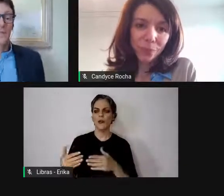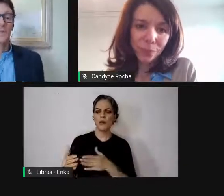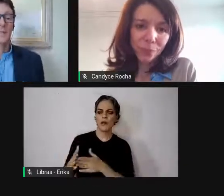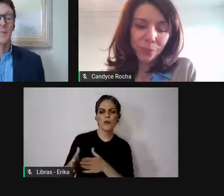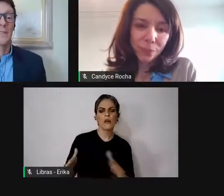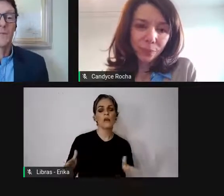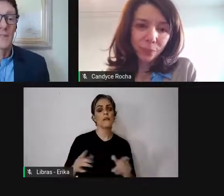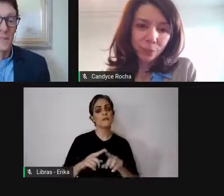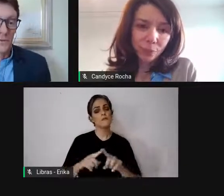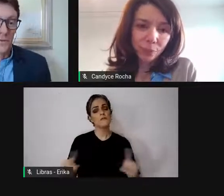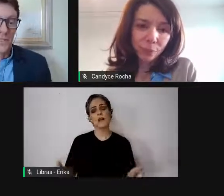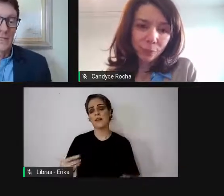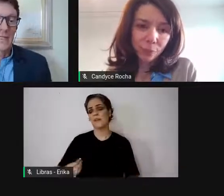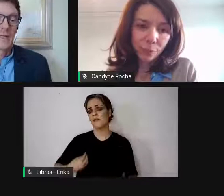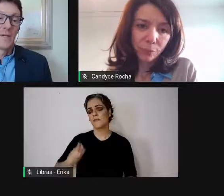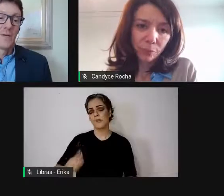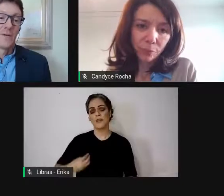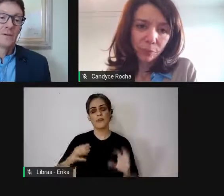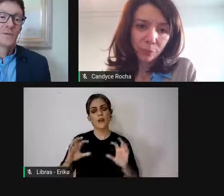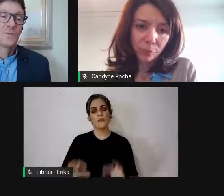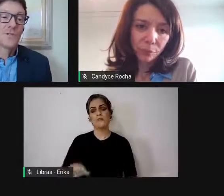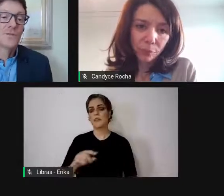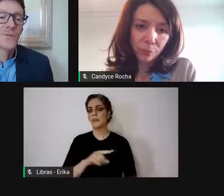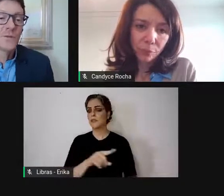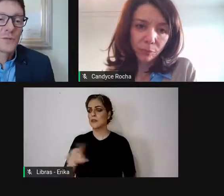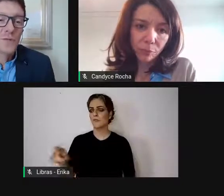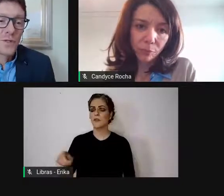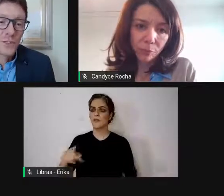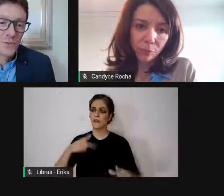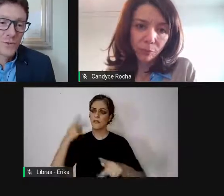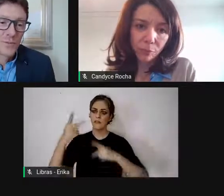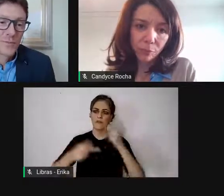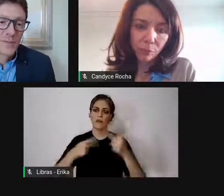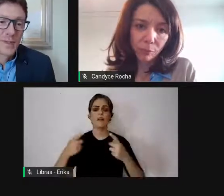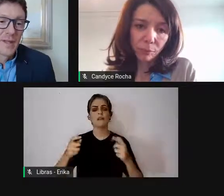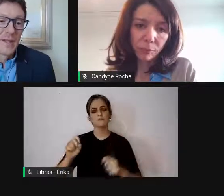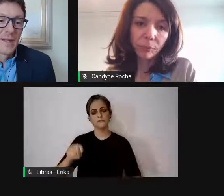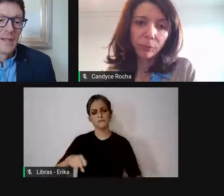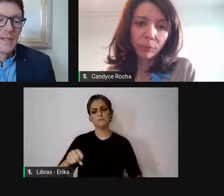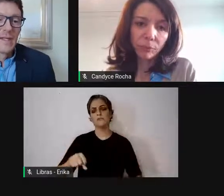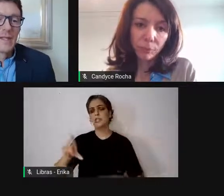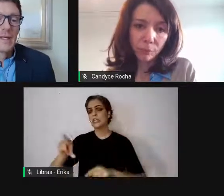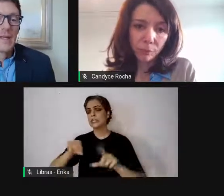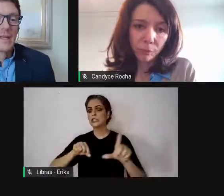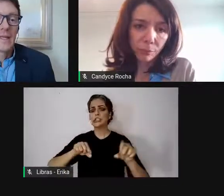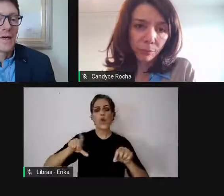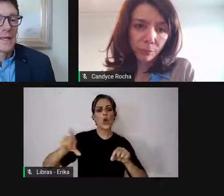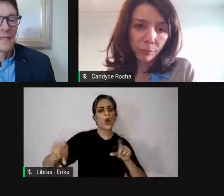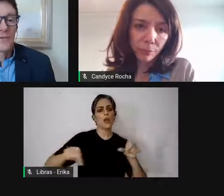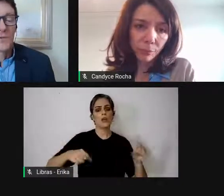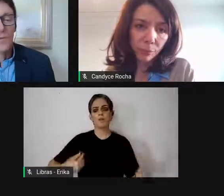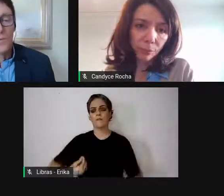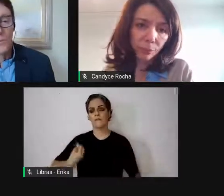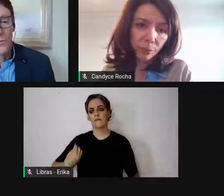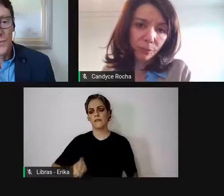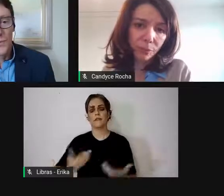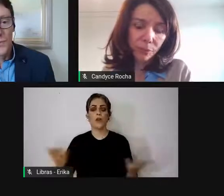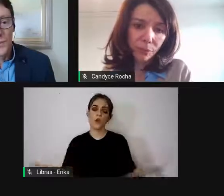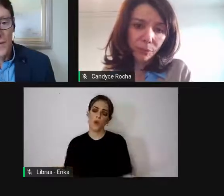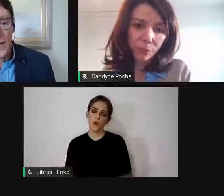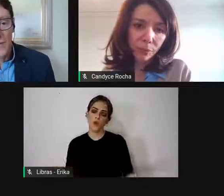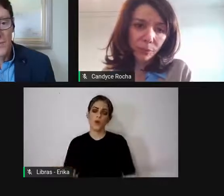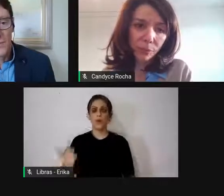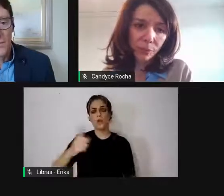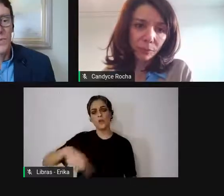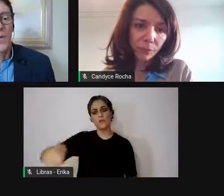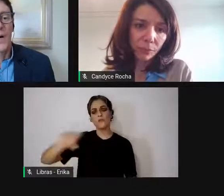nós precisávamos fazer algumas escolhas. Hoje vocês foram os escolhidos, e eu agradeço muito, fico